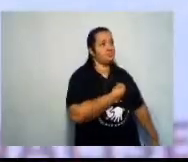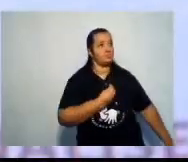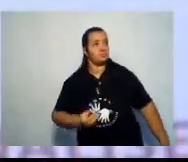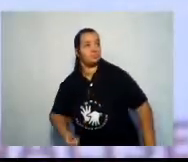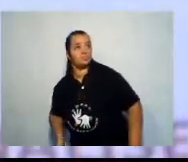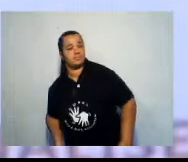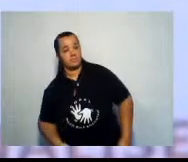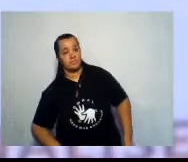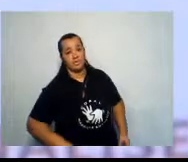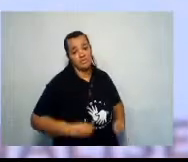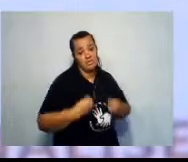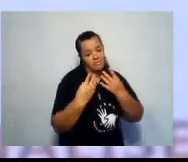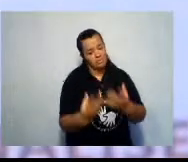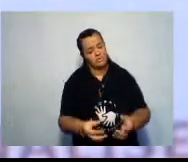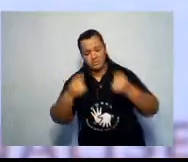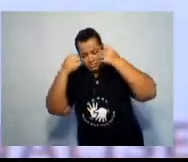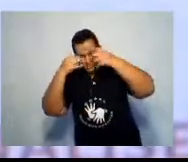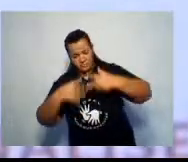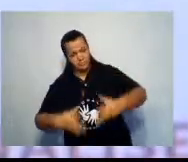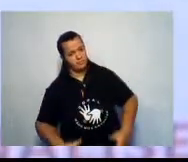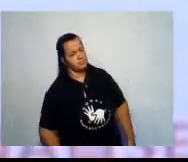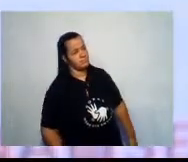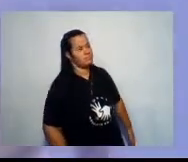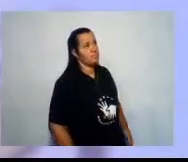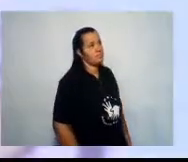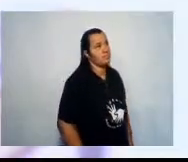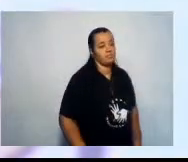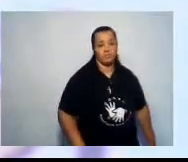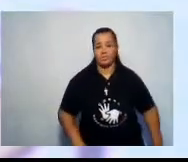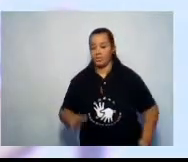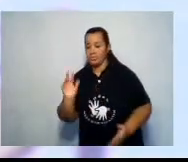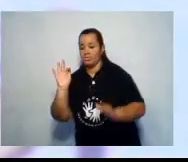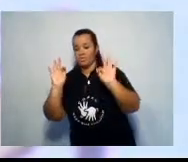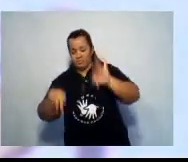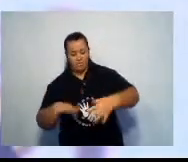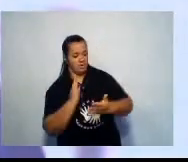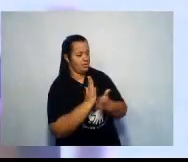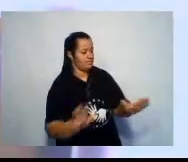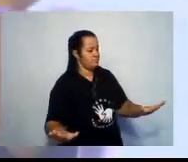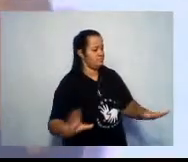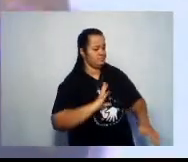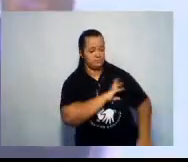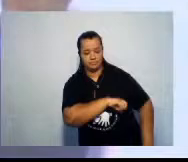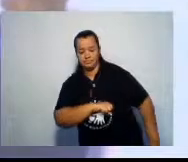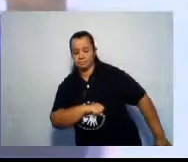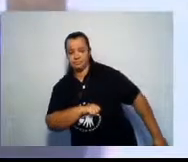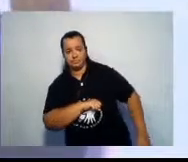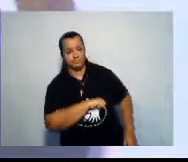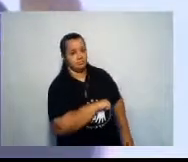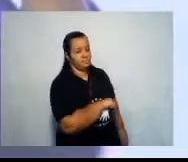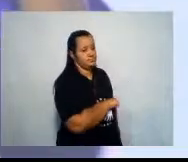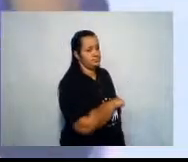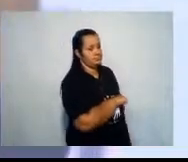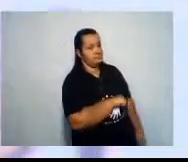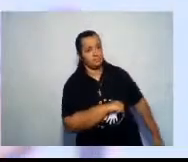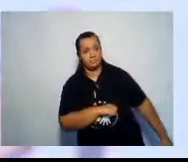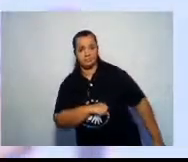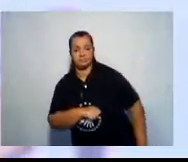Vamos pôr as cartas nesta mesa, um ponto final no nosso amor.